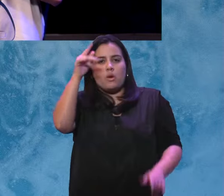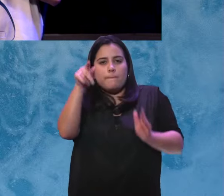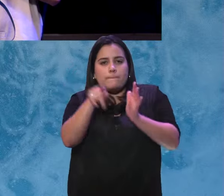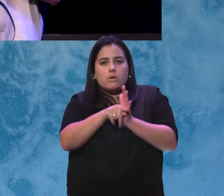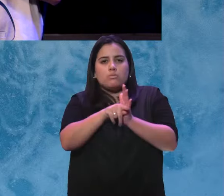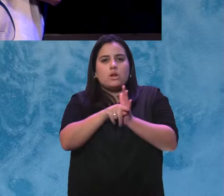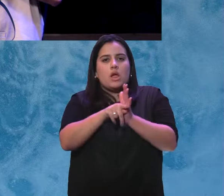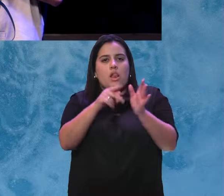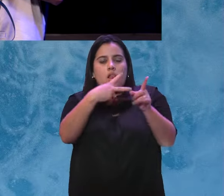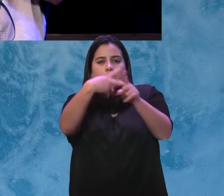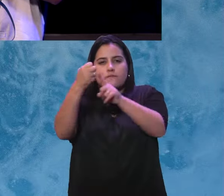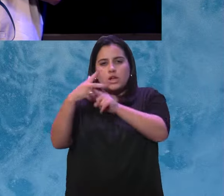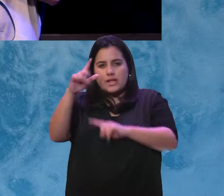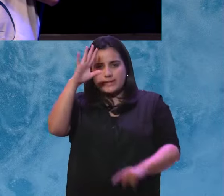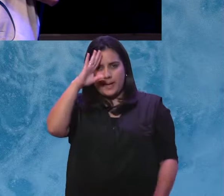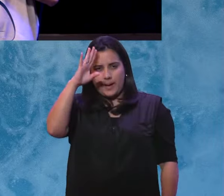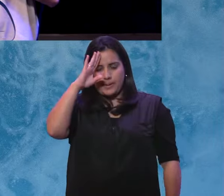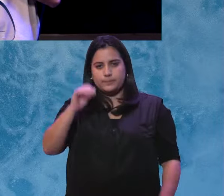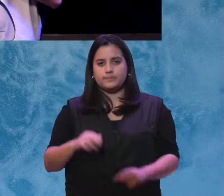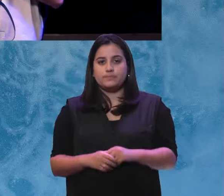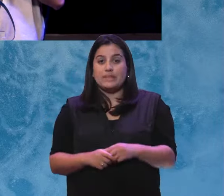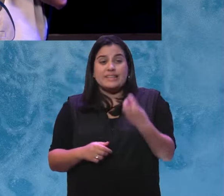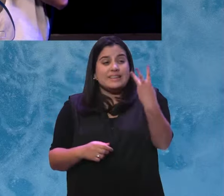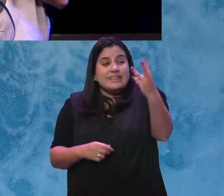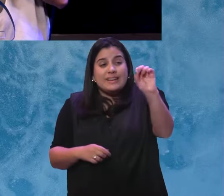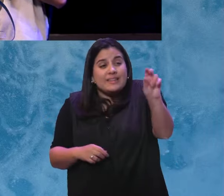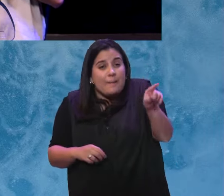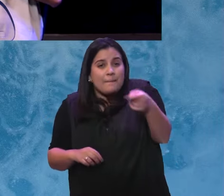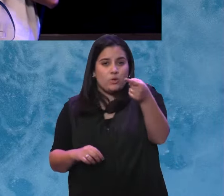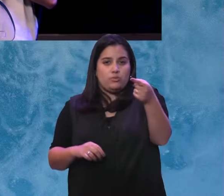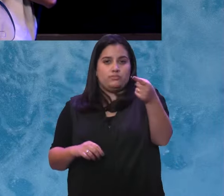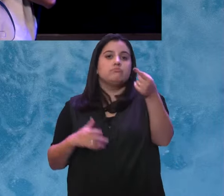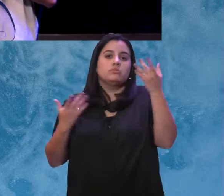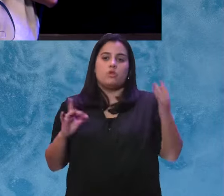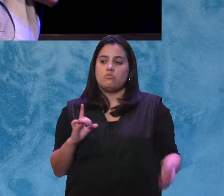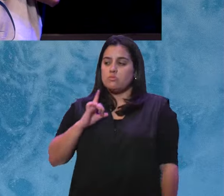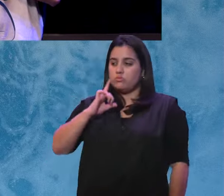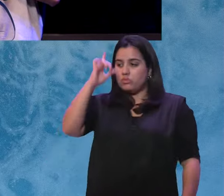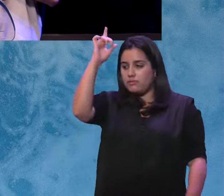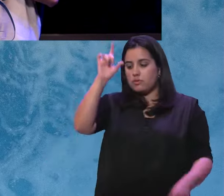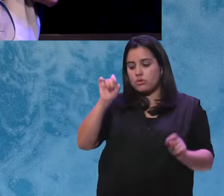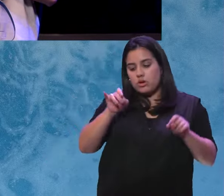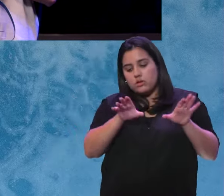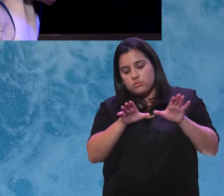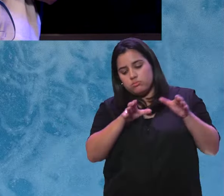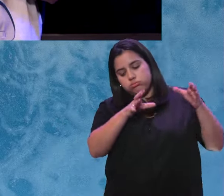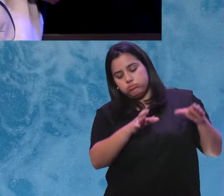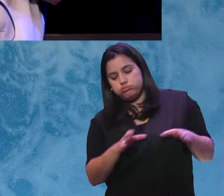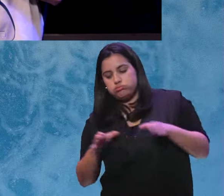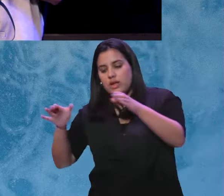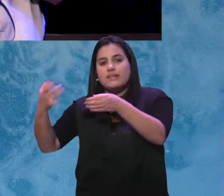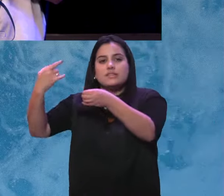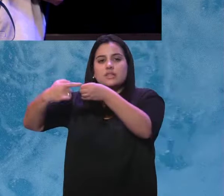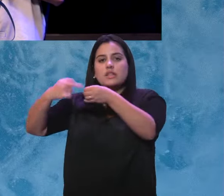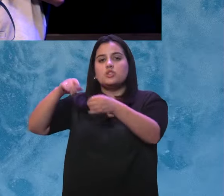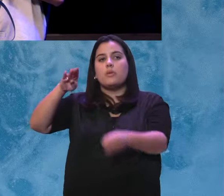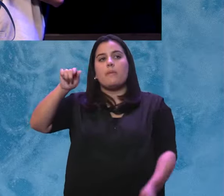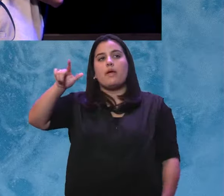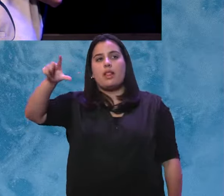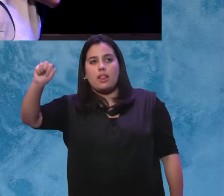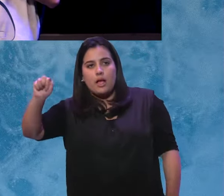todo. Ele e todas as tropas que o acompanhavam partiram rumo a Baalá, em Judá,